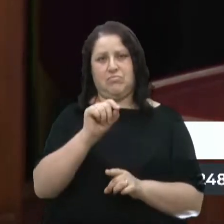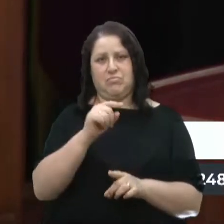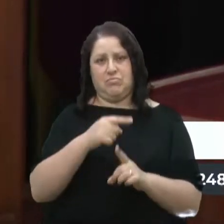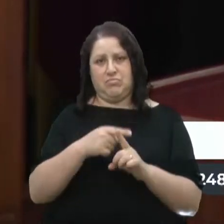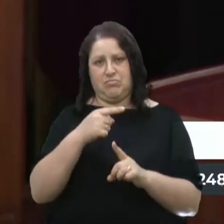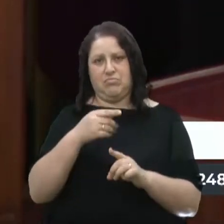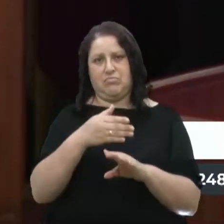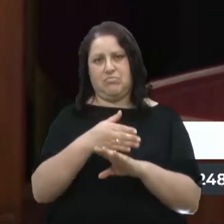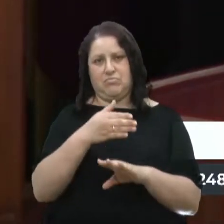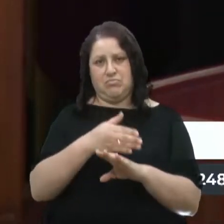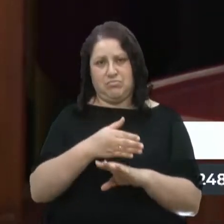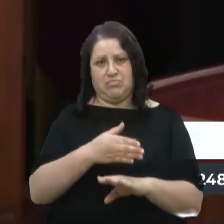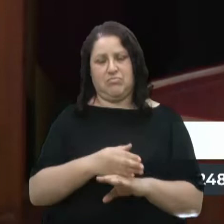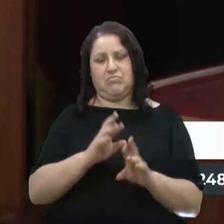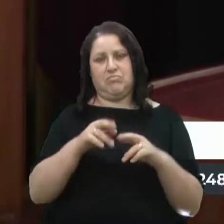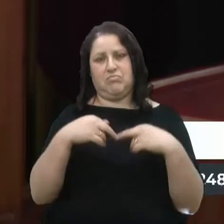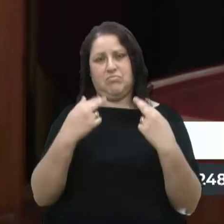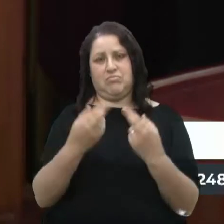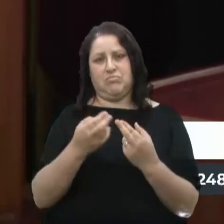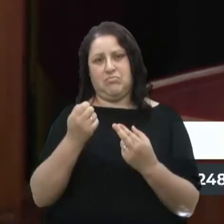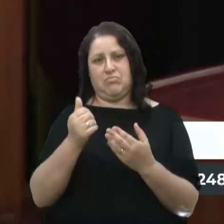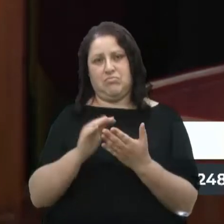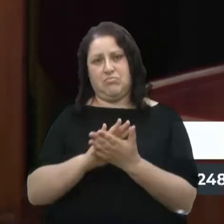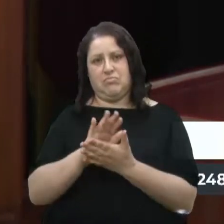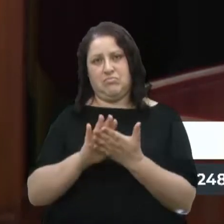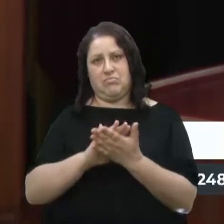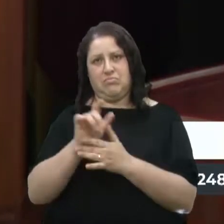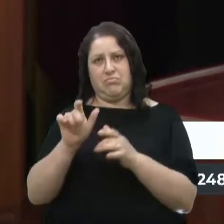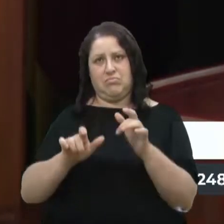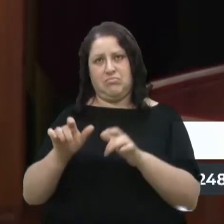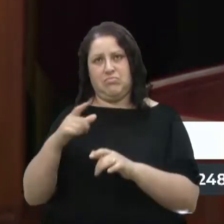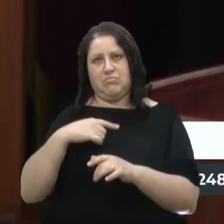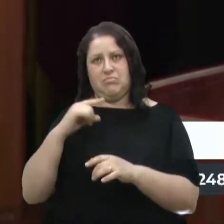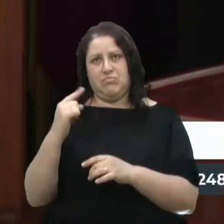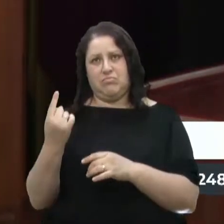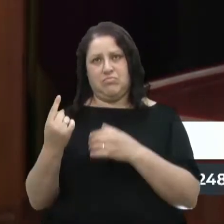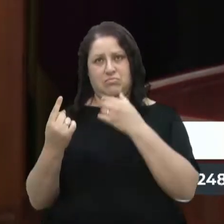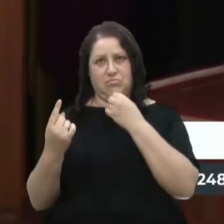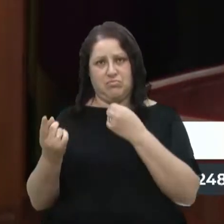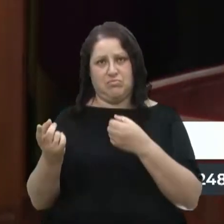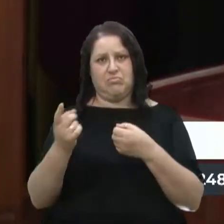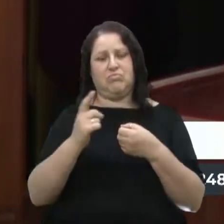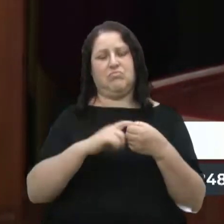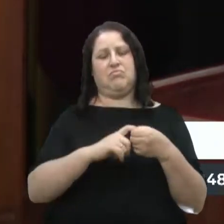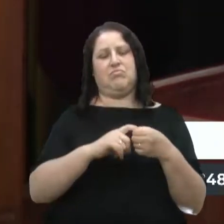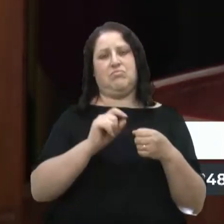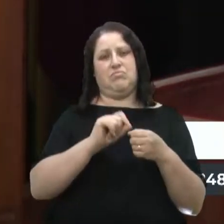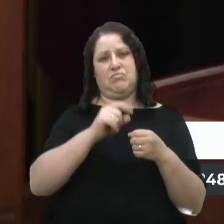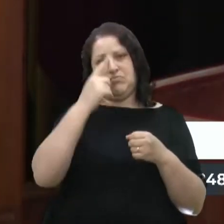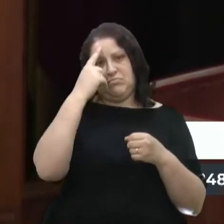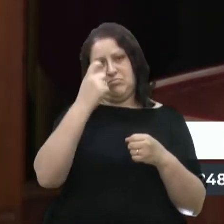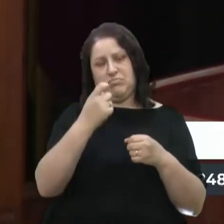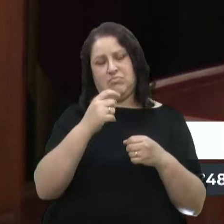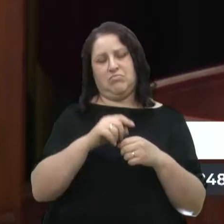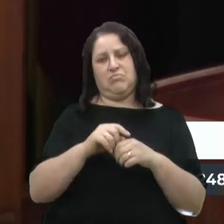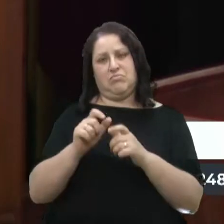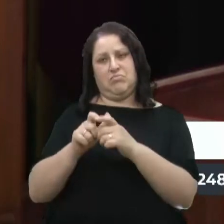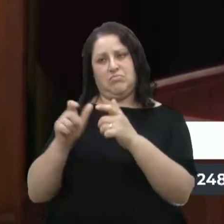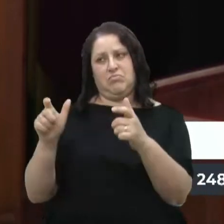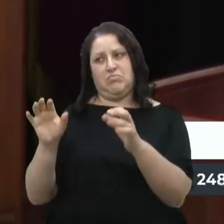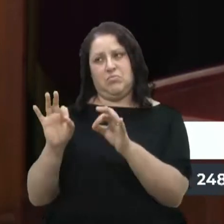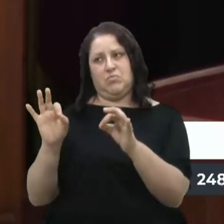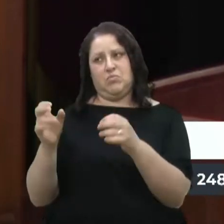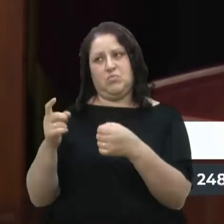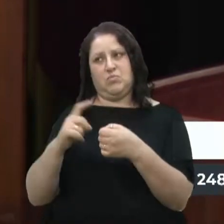promovidos, quase nenhum, se não me engano, teve um só que voltou a reincidir, mas a maioria não voltou. Então, da importância